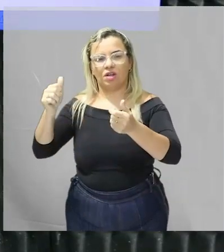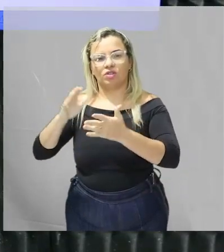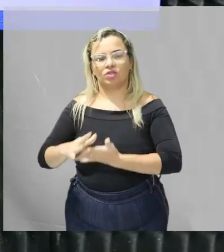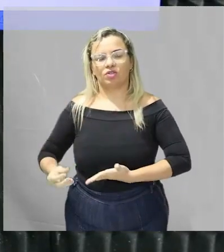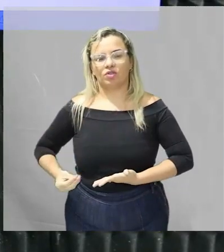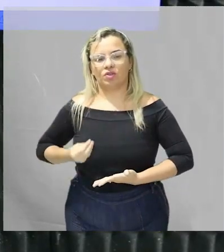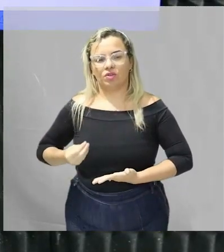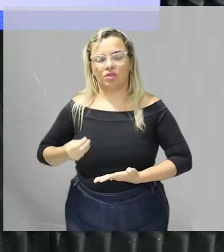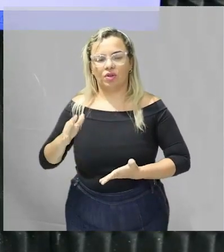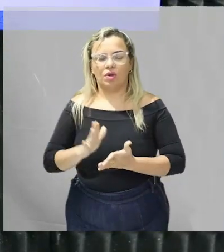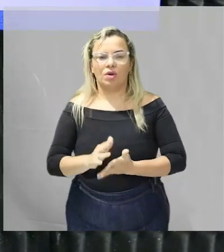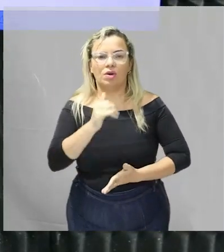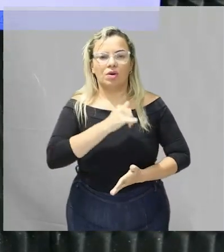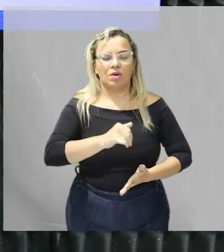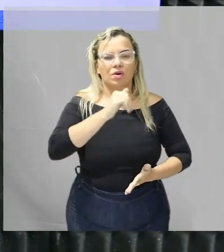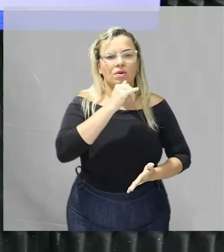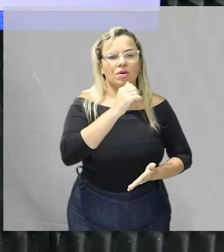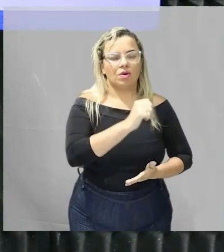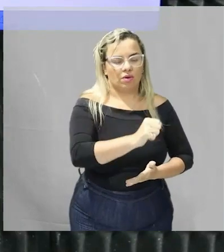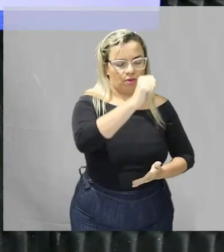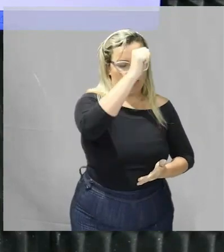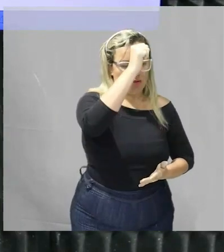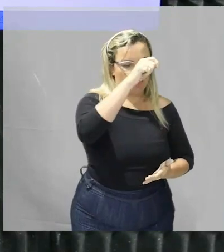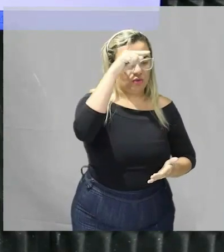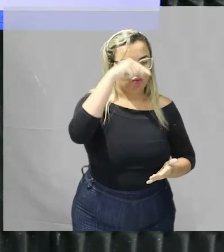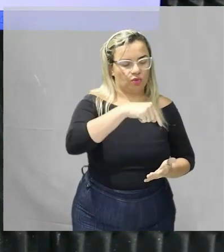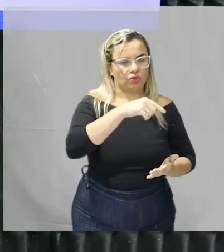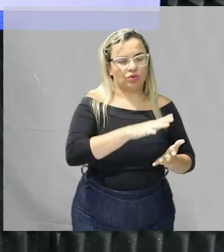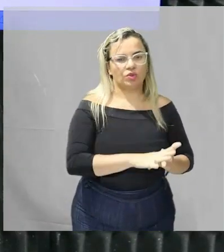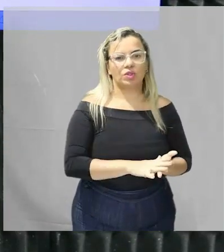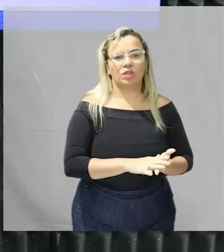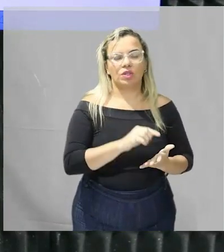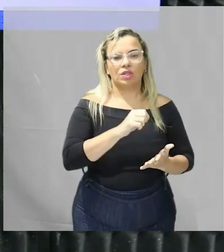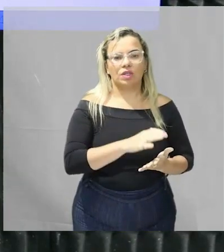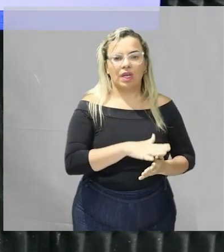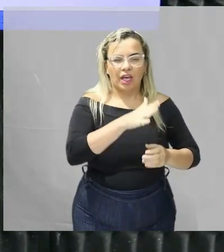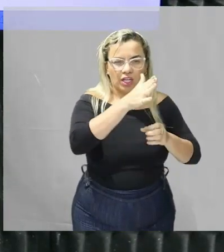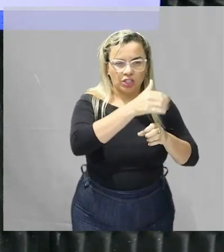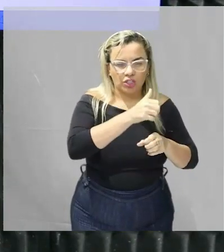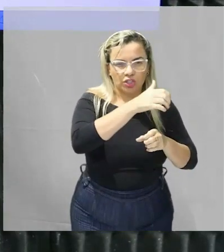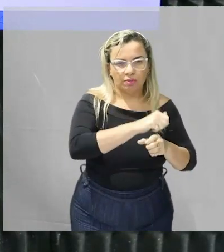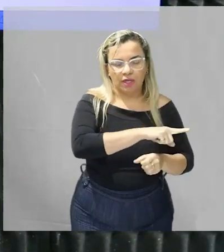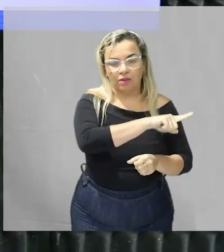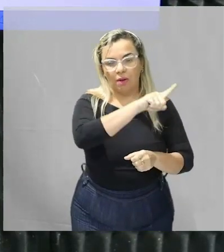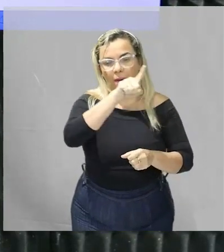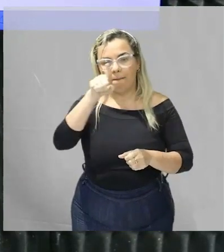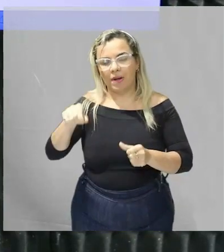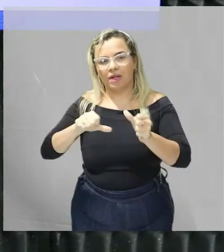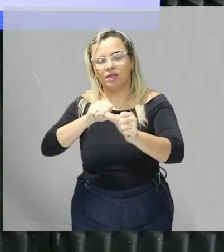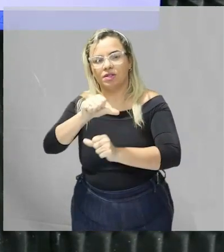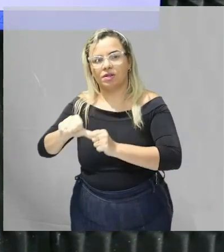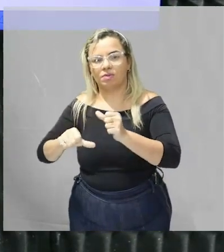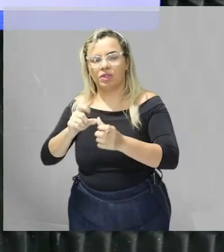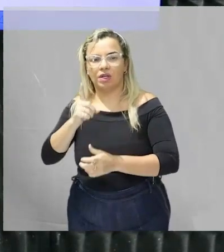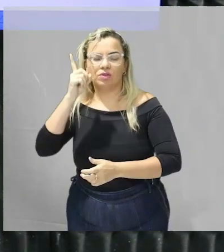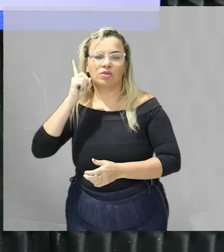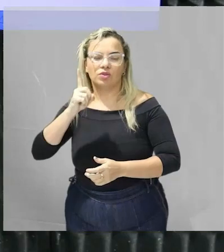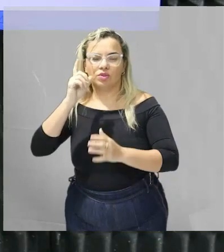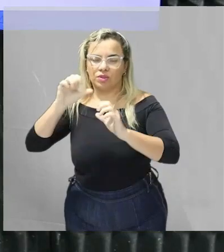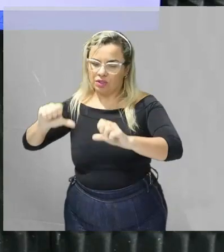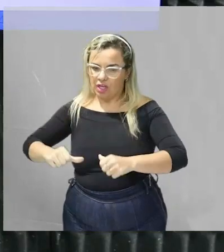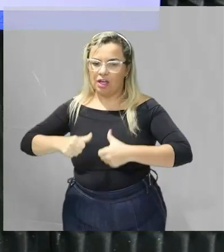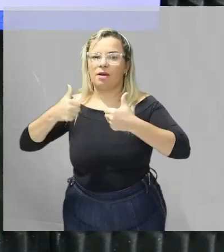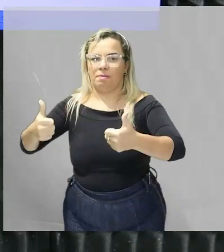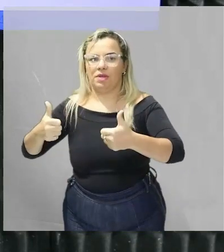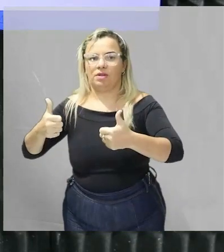um indiano, né, que, por exemplo, é convidado para trabalhar nos Estados Unidos. Qualidade de vida dos Estados Unidos nós sabemos que é melhor, belezinha? E ele te fala,